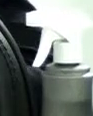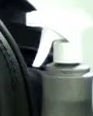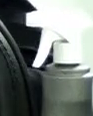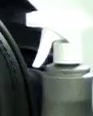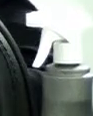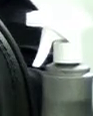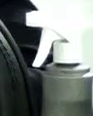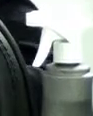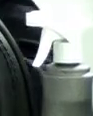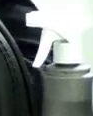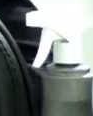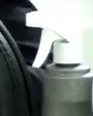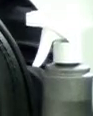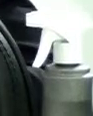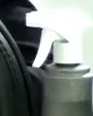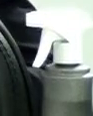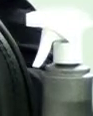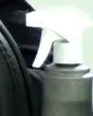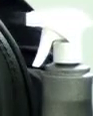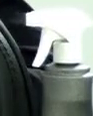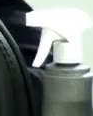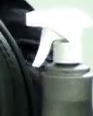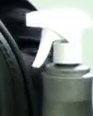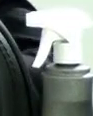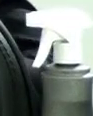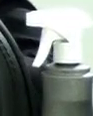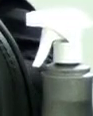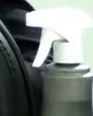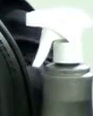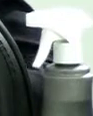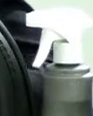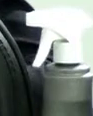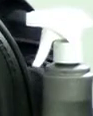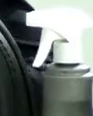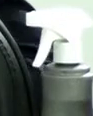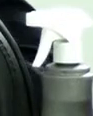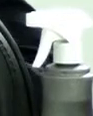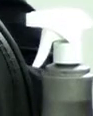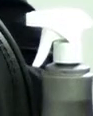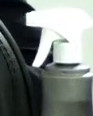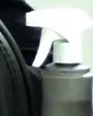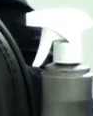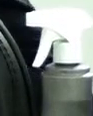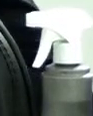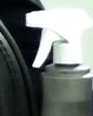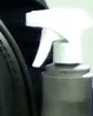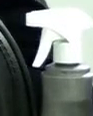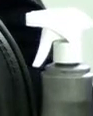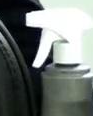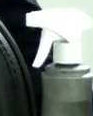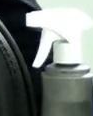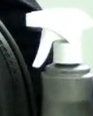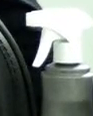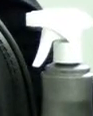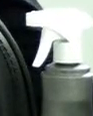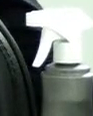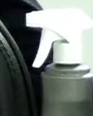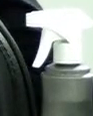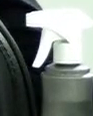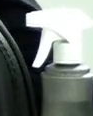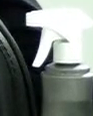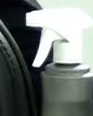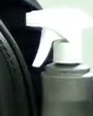que possa trazer esse povo para conseguir esses dados, porque trazendo os agentes de saúde